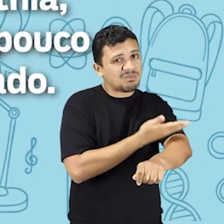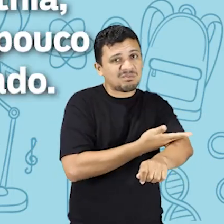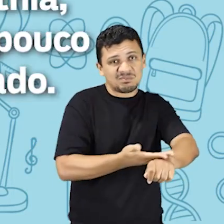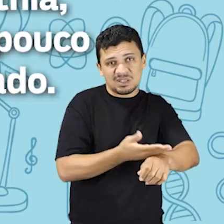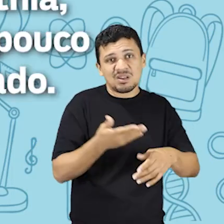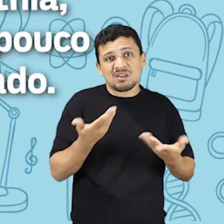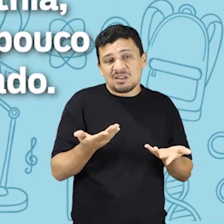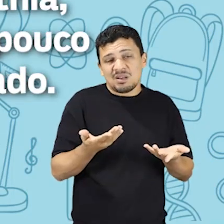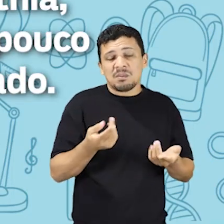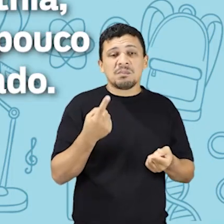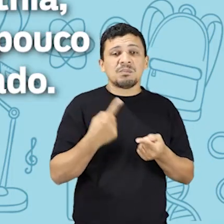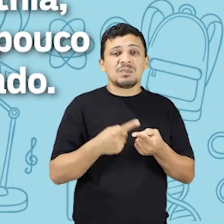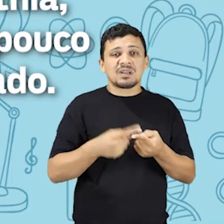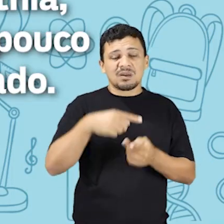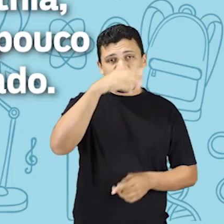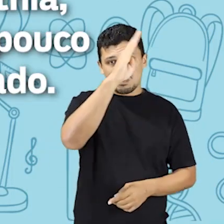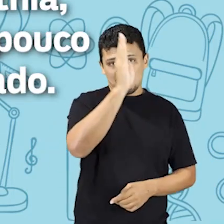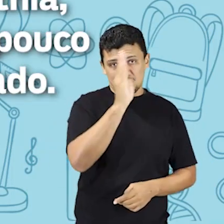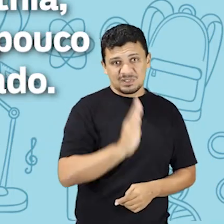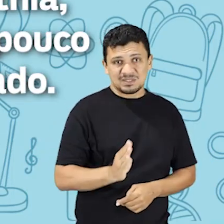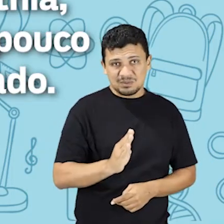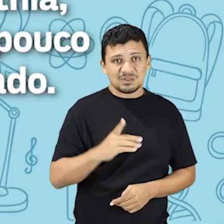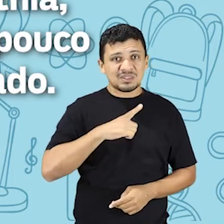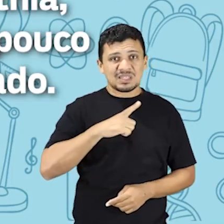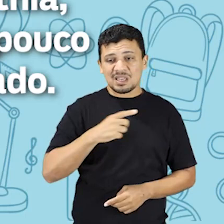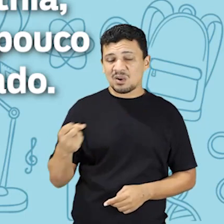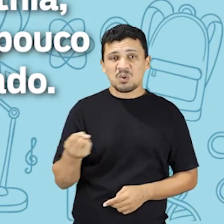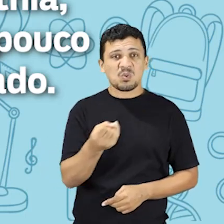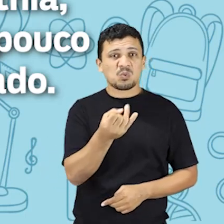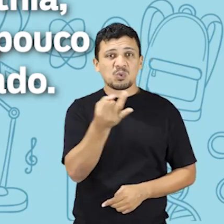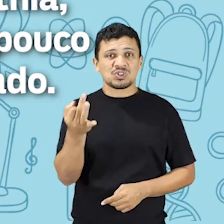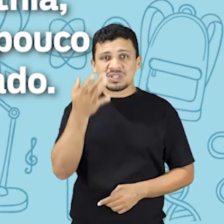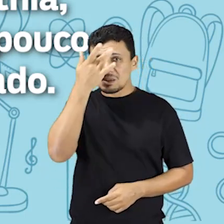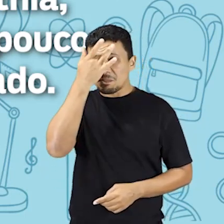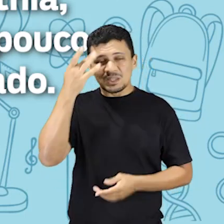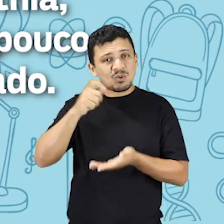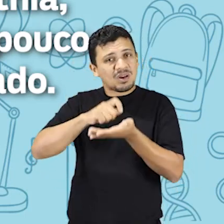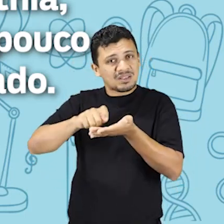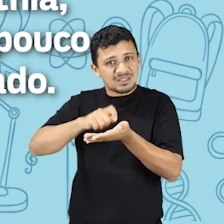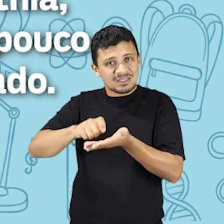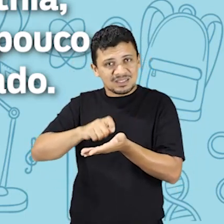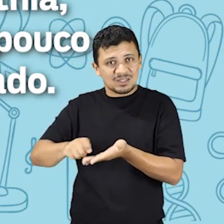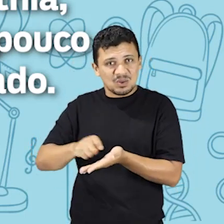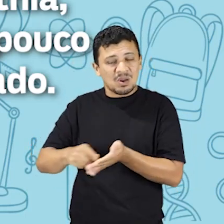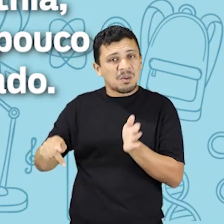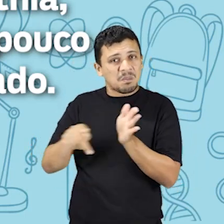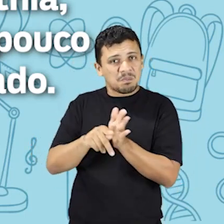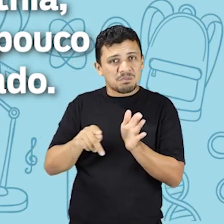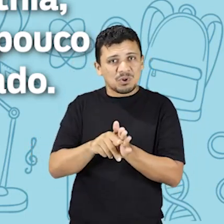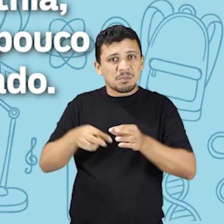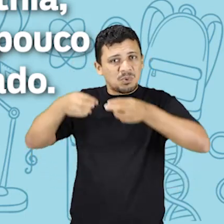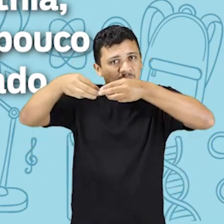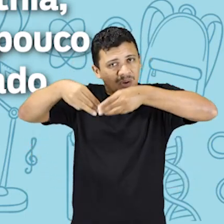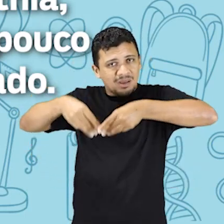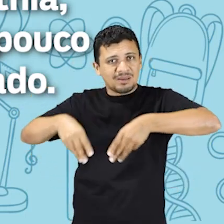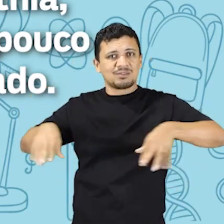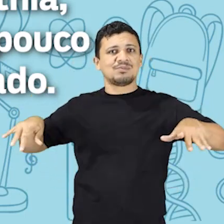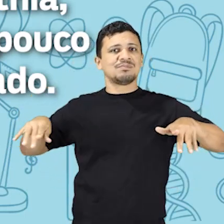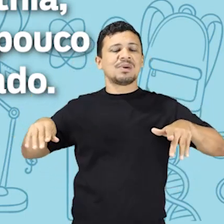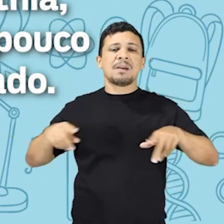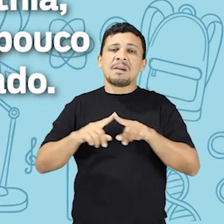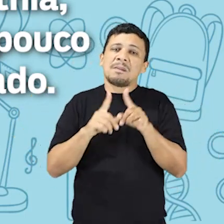ocorre mesmo com o Brasil sendo um dos países com maior número de escritores pertencentes às etnias.